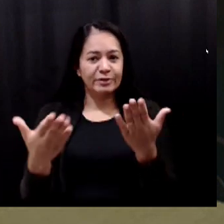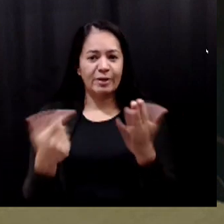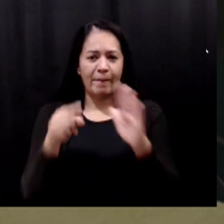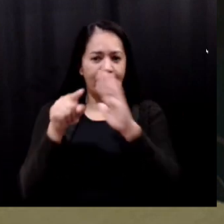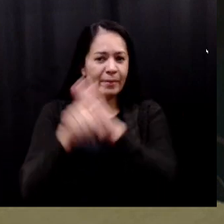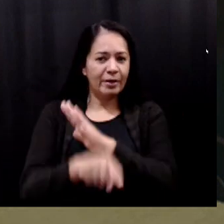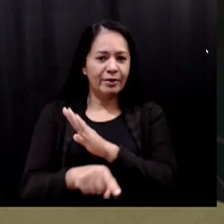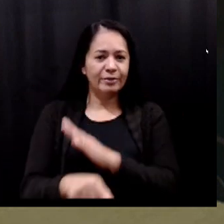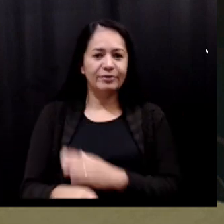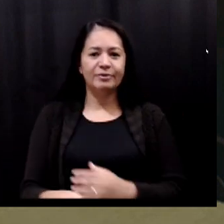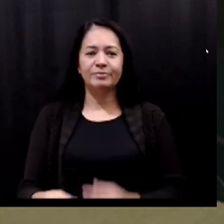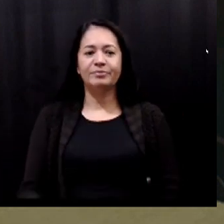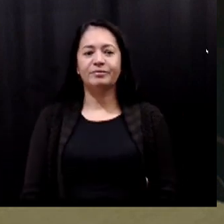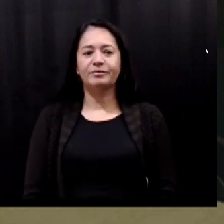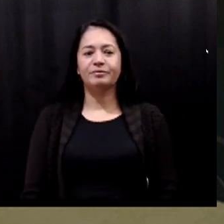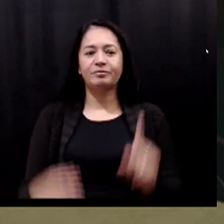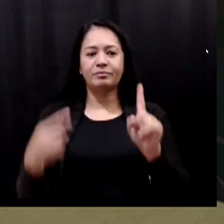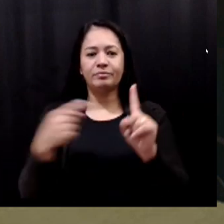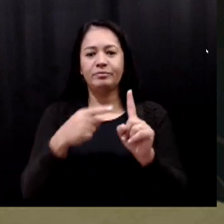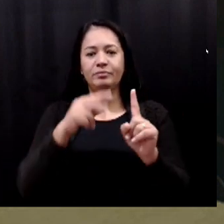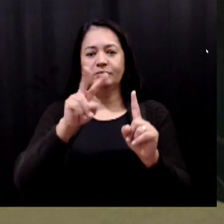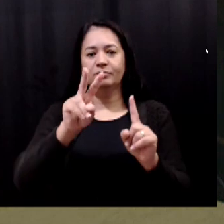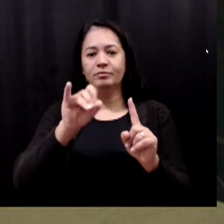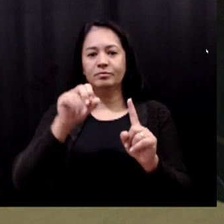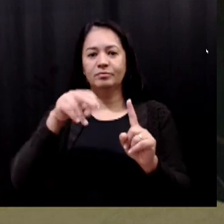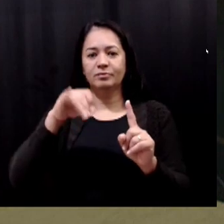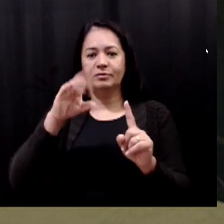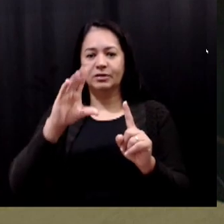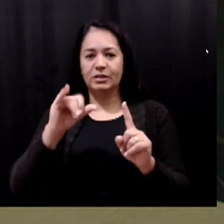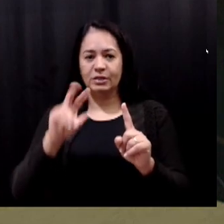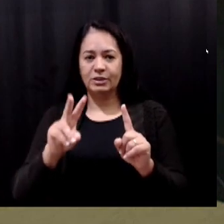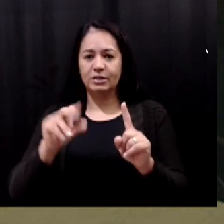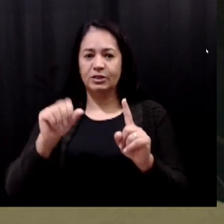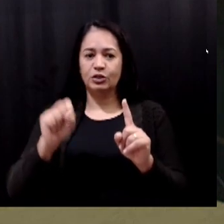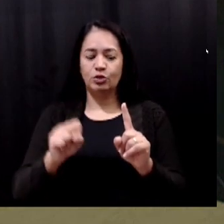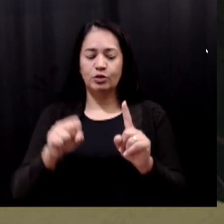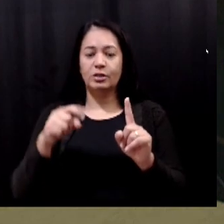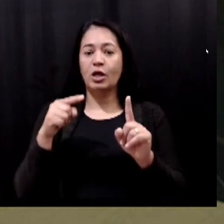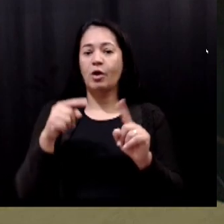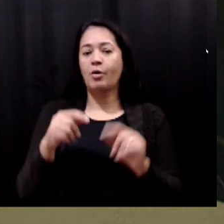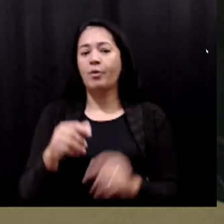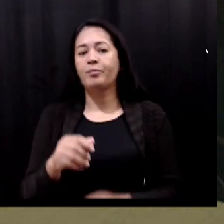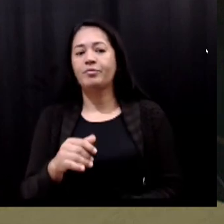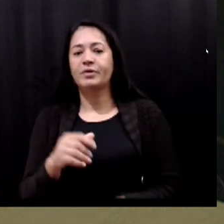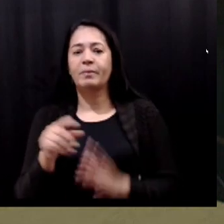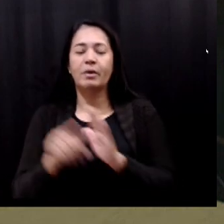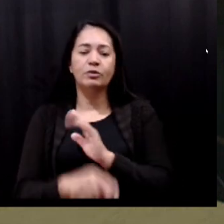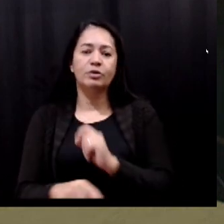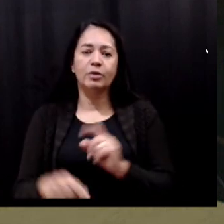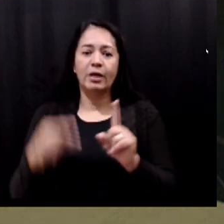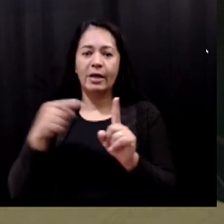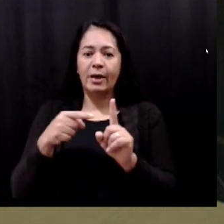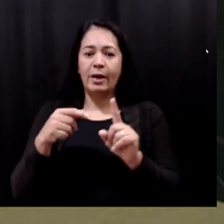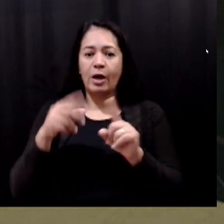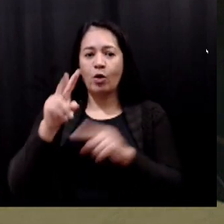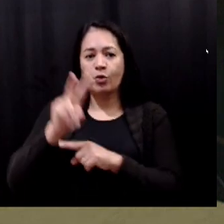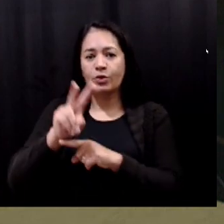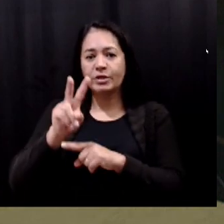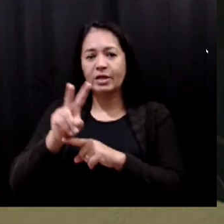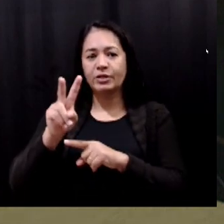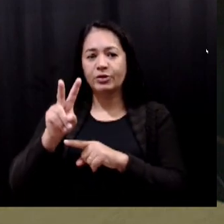mandar. O Vinícius, Nova Campinas. Cuidadores informais e profissionais enfrentam os mesmos riscos emocionais ou o